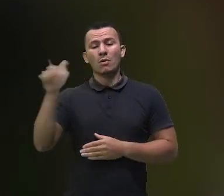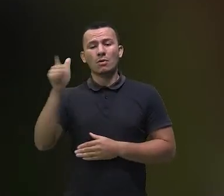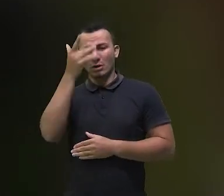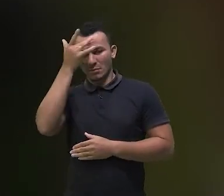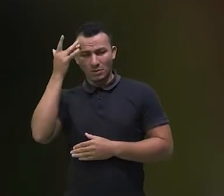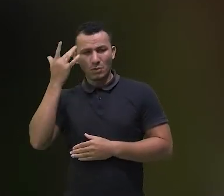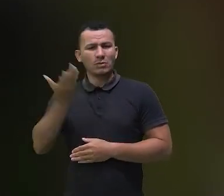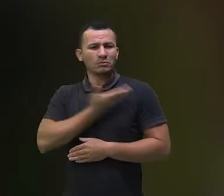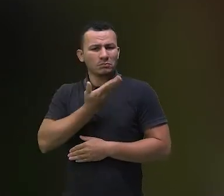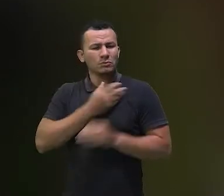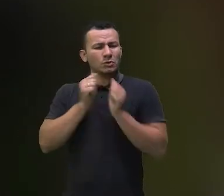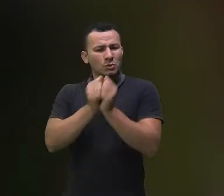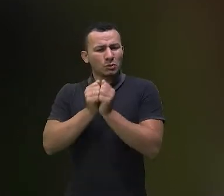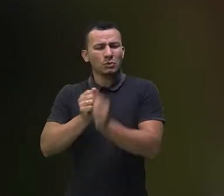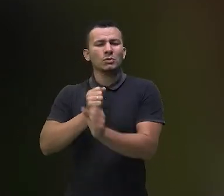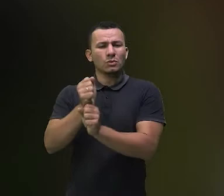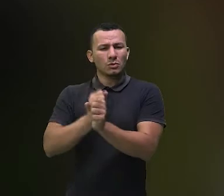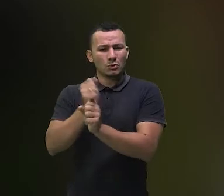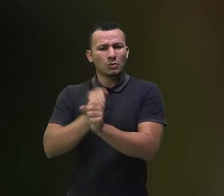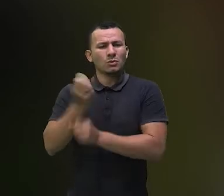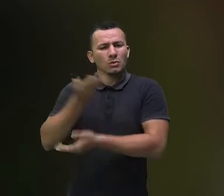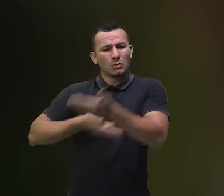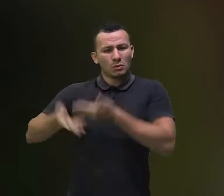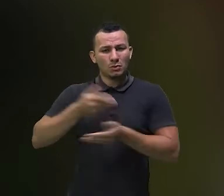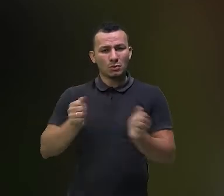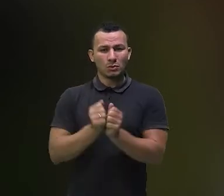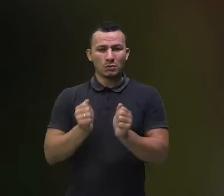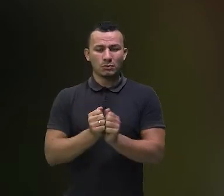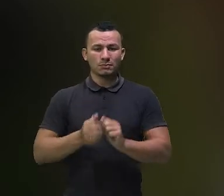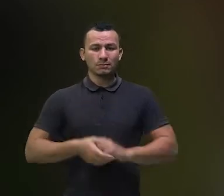tornaria seu amigo de longa data e colaborador.